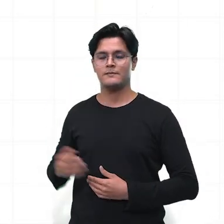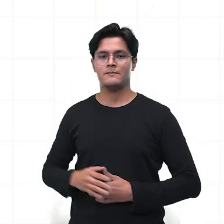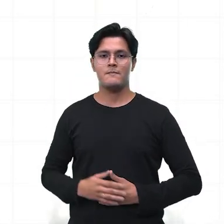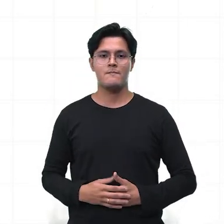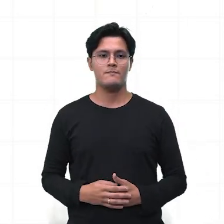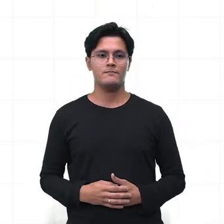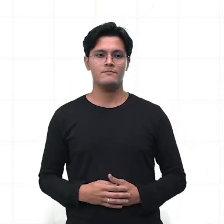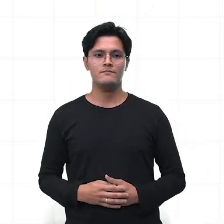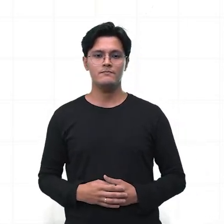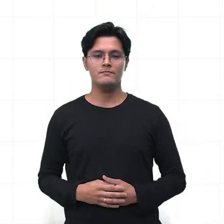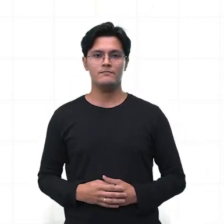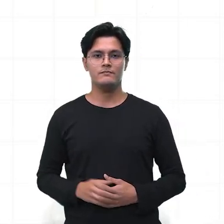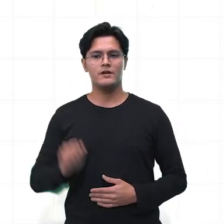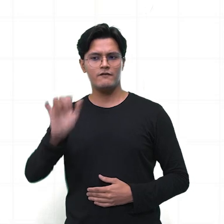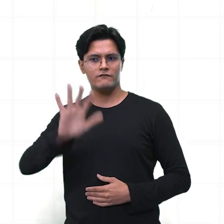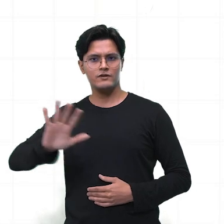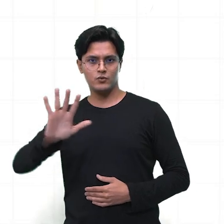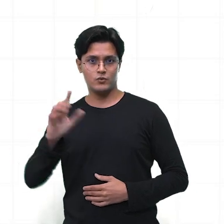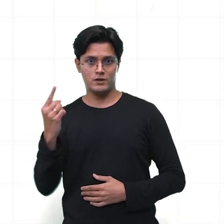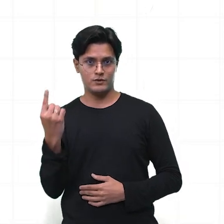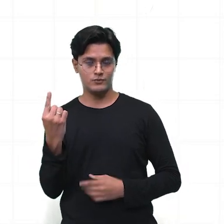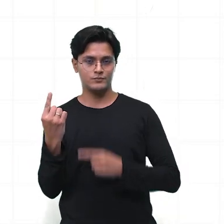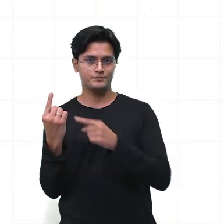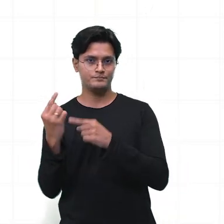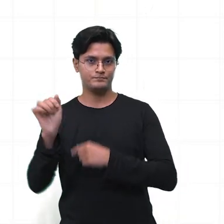essa figura aqui de número 1,